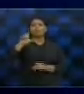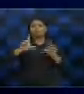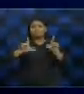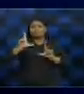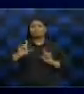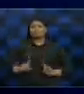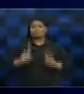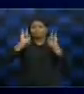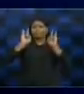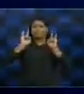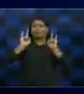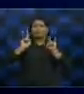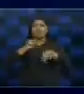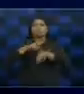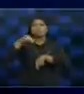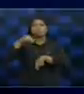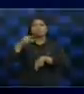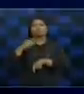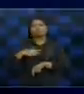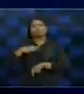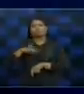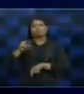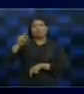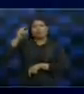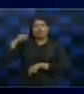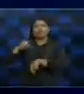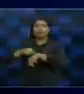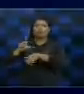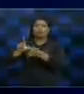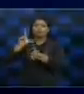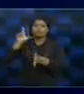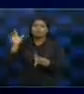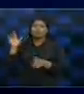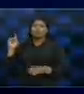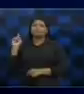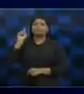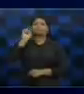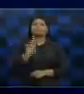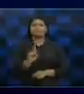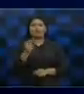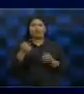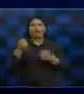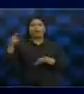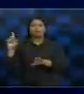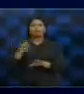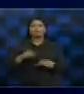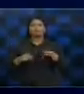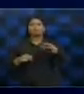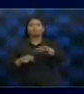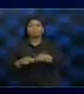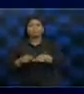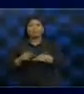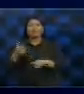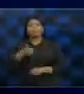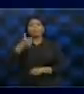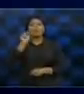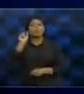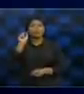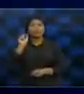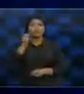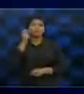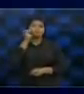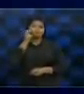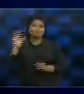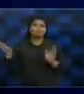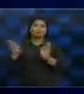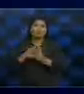algum tempo já, eles aqui na nossa emissora, no prédio da Band. O primeiro a chegar foi o candidato Marcelo Ramos. Vamos ver a